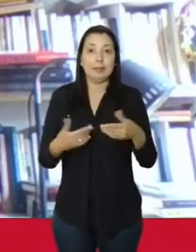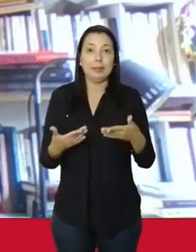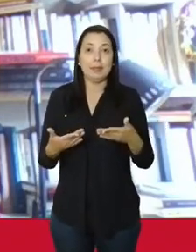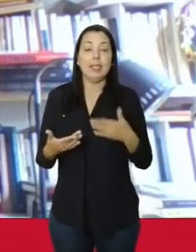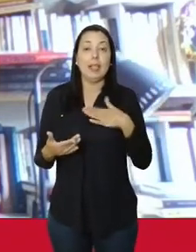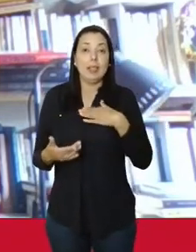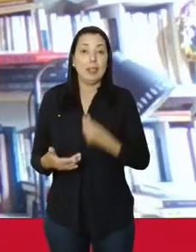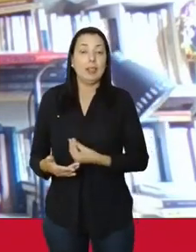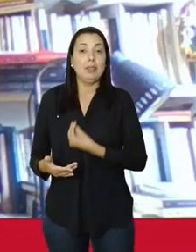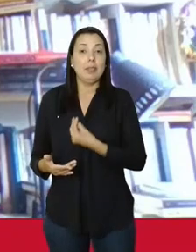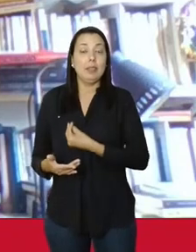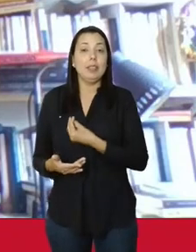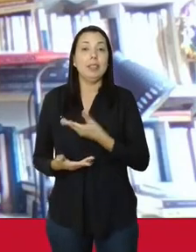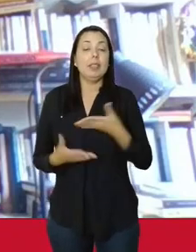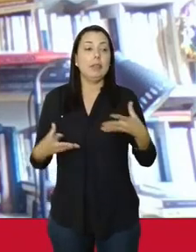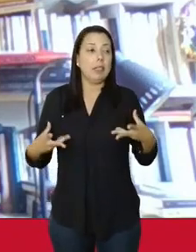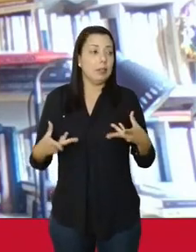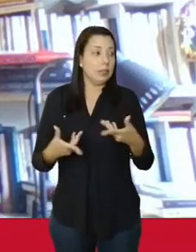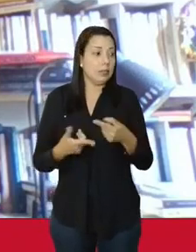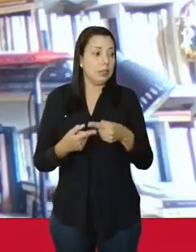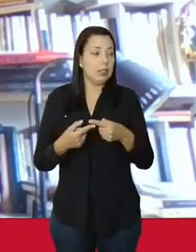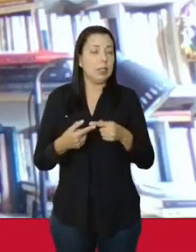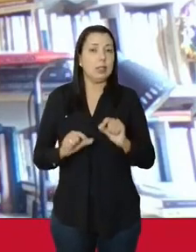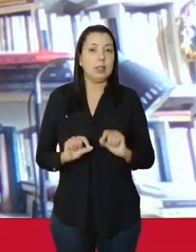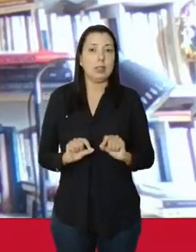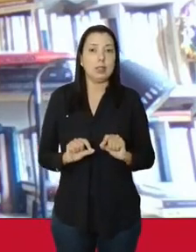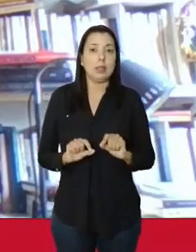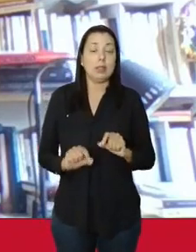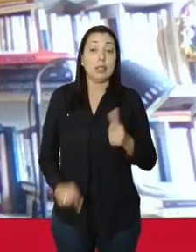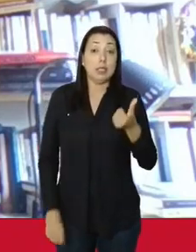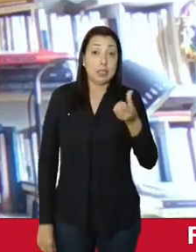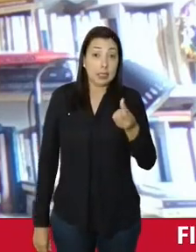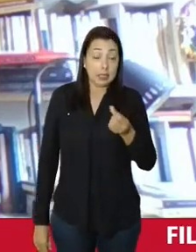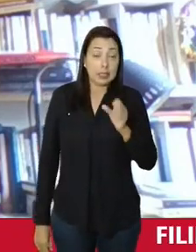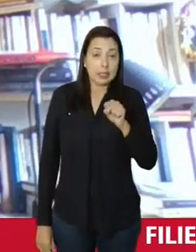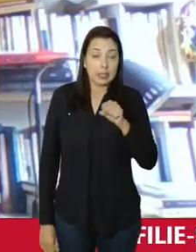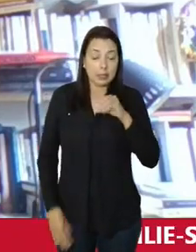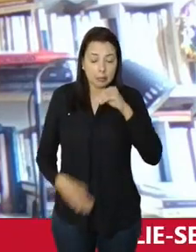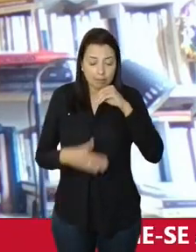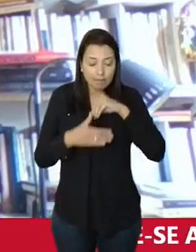E eu vivi esse de 16 por dentro,